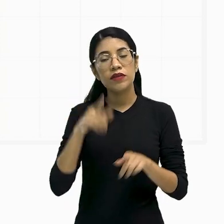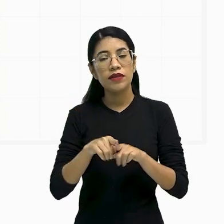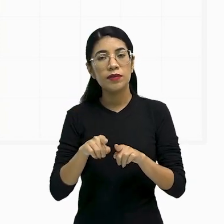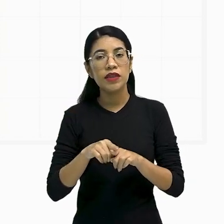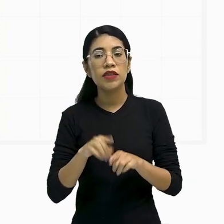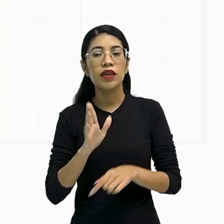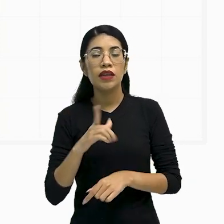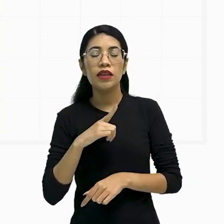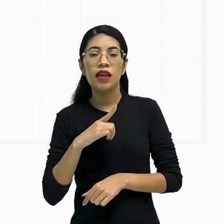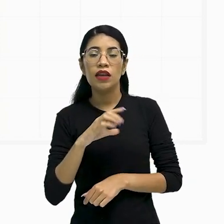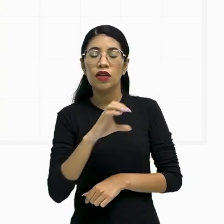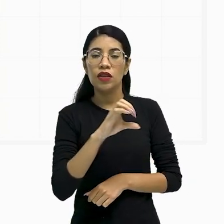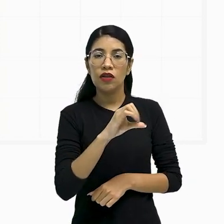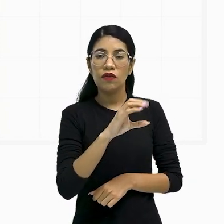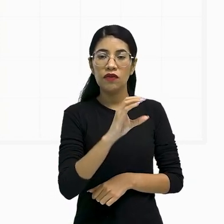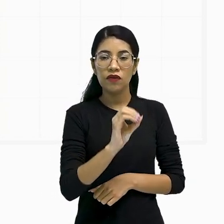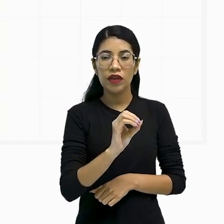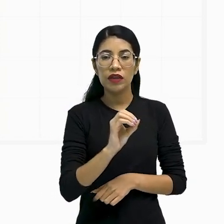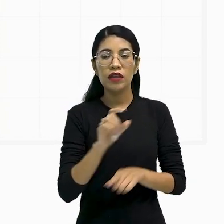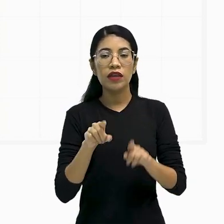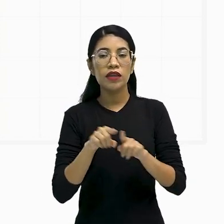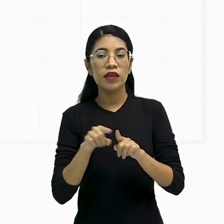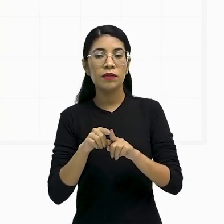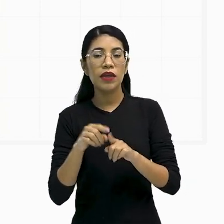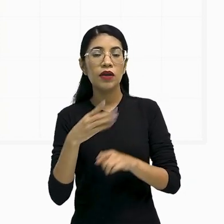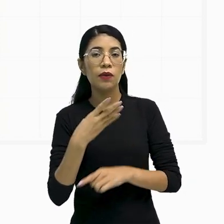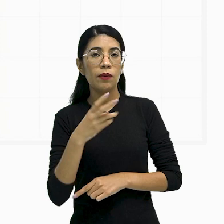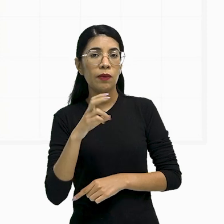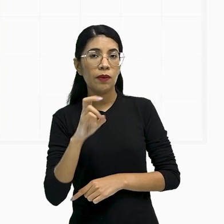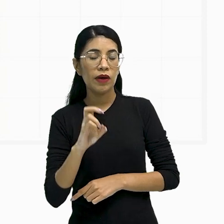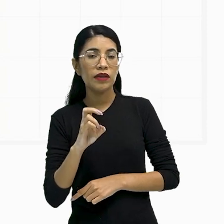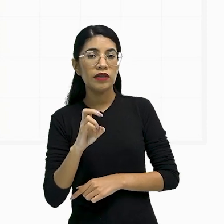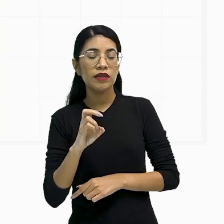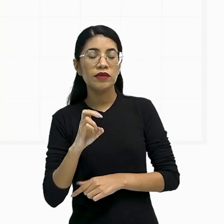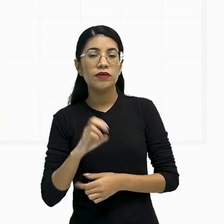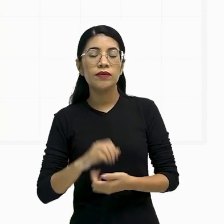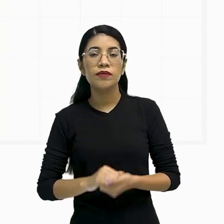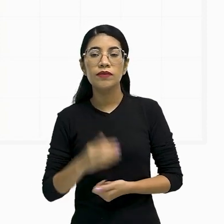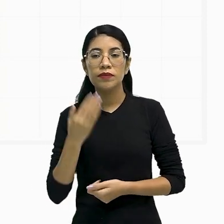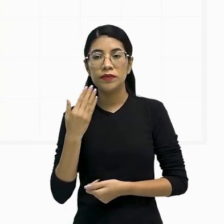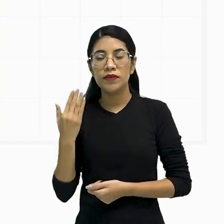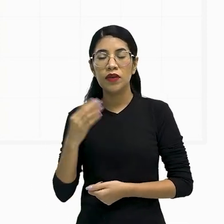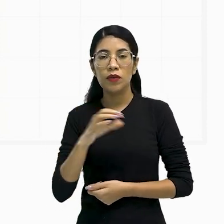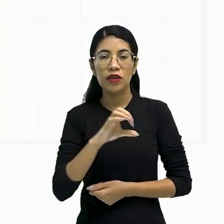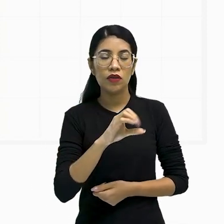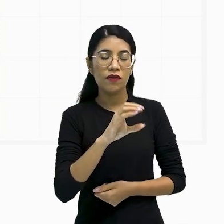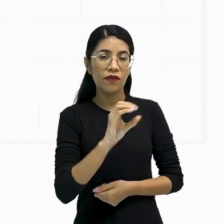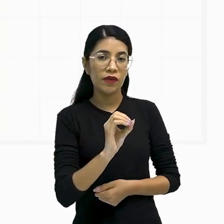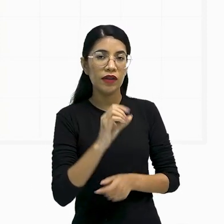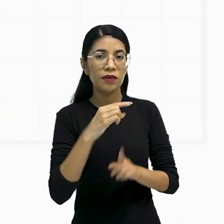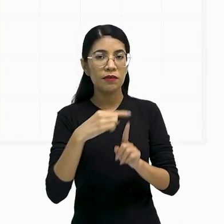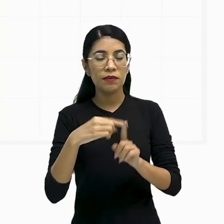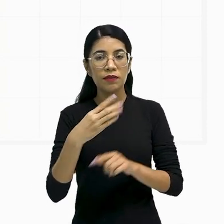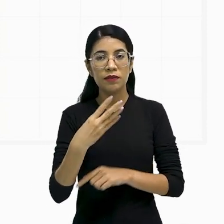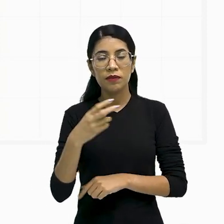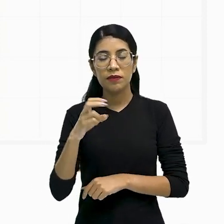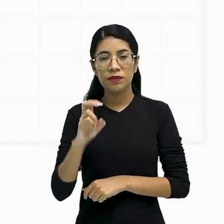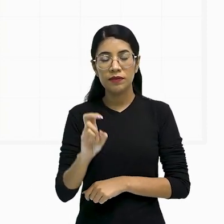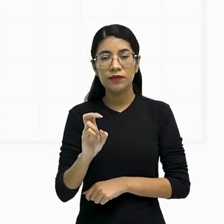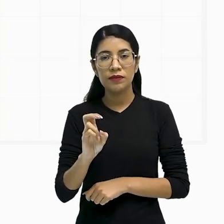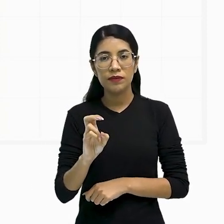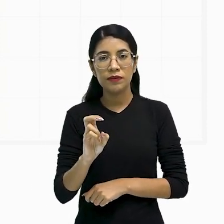90 aqui e tenho 45 ali. Então vai ficar 90 mais 45,